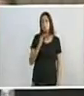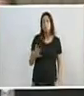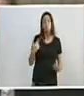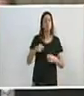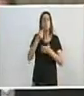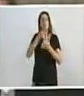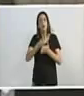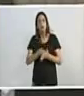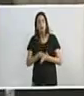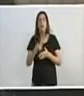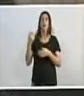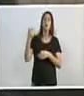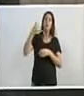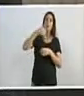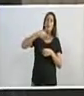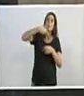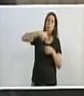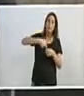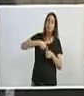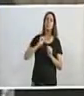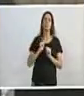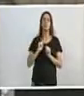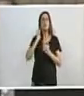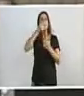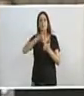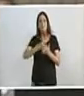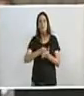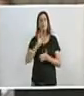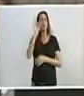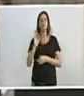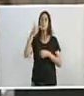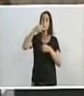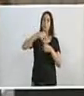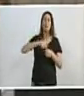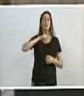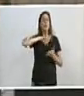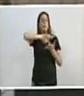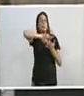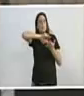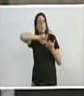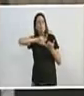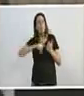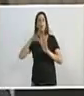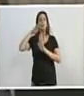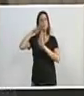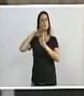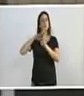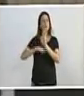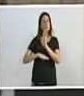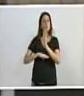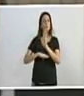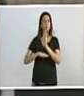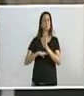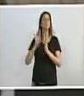pagar sobre o óleo diesel, não pagam sobre o óleo diesel. Elas têm uma série de isenções em troca das